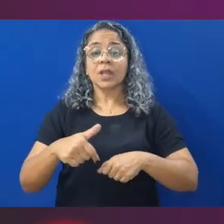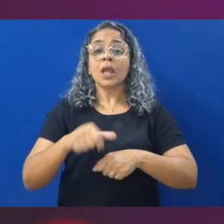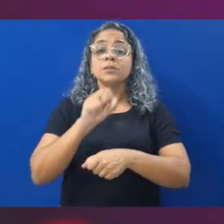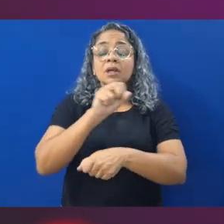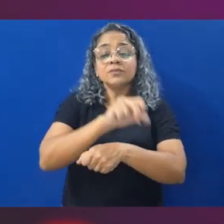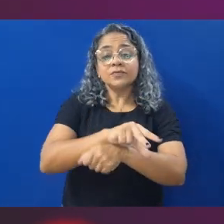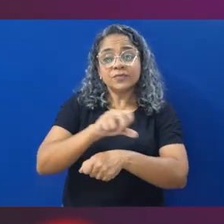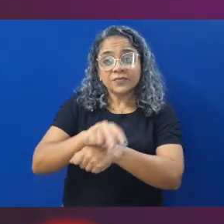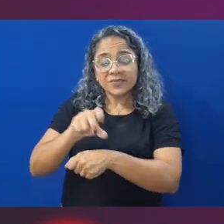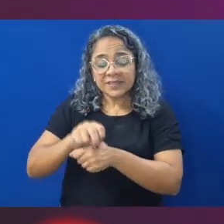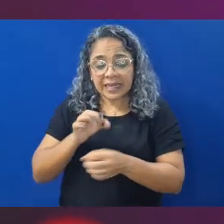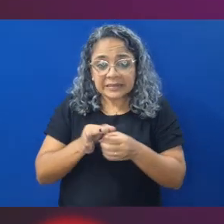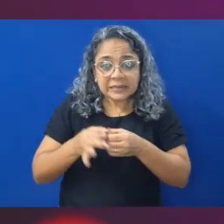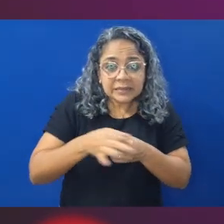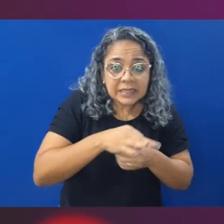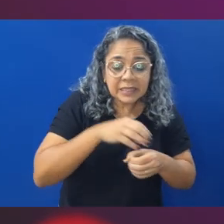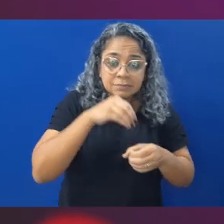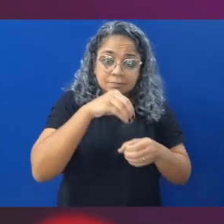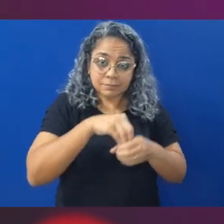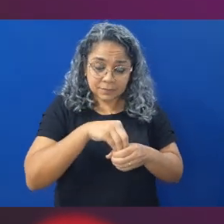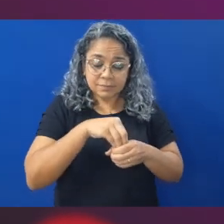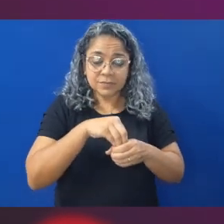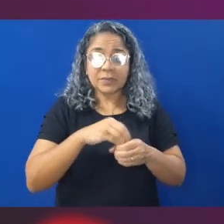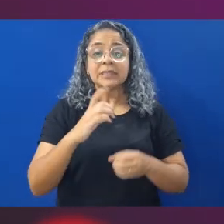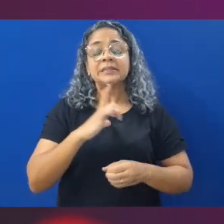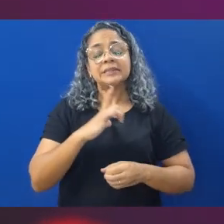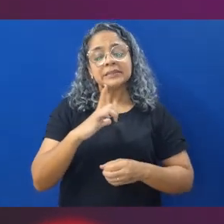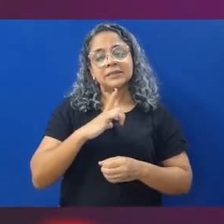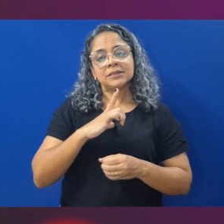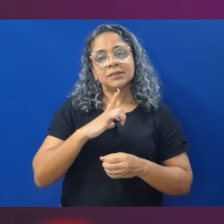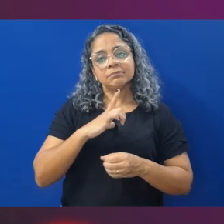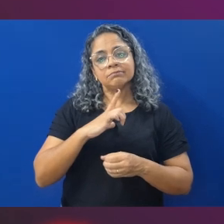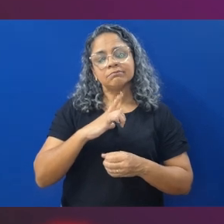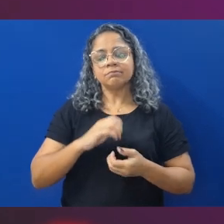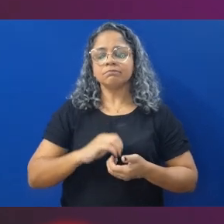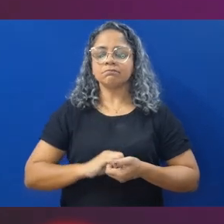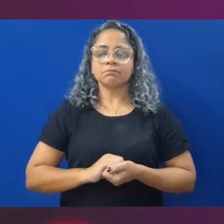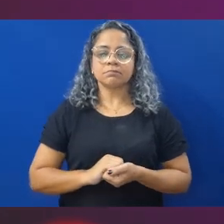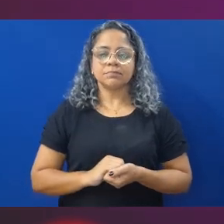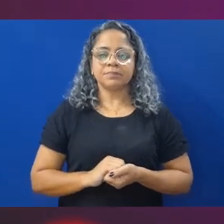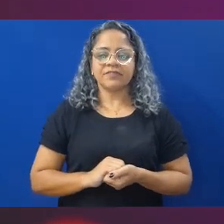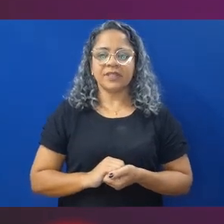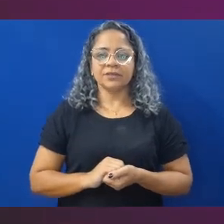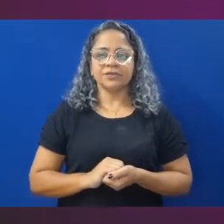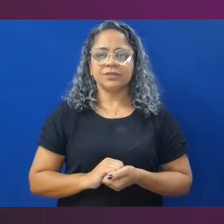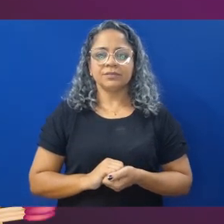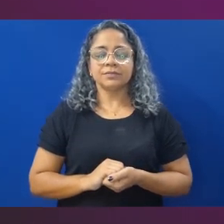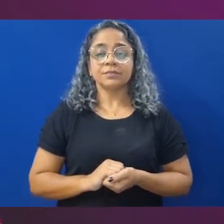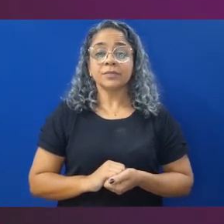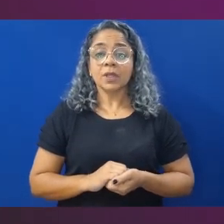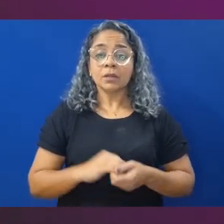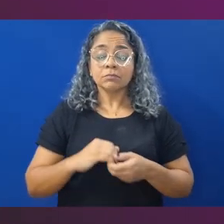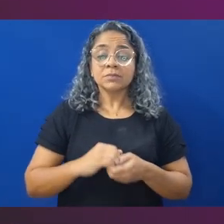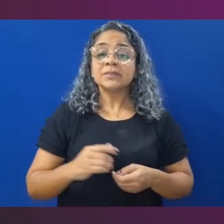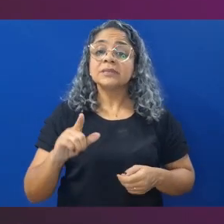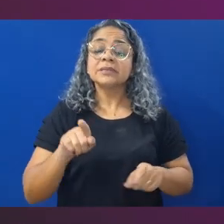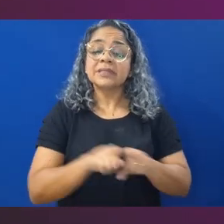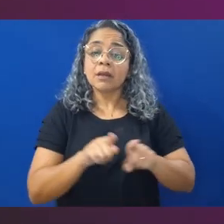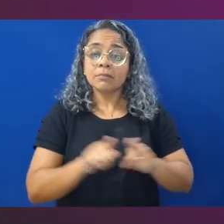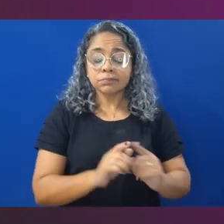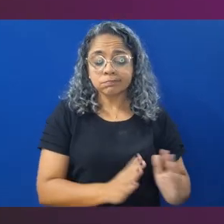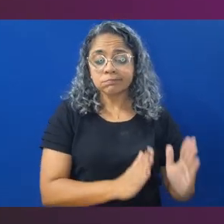célula hospedeira, são usados os inibidores de integrase. Outra classe são os inibidores